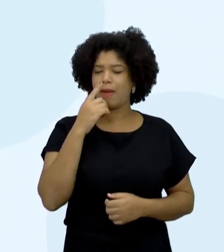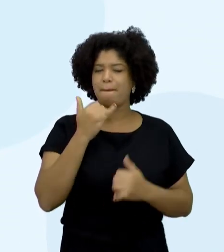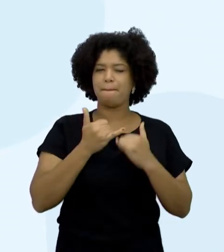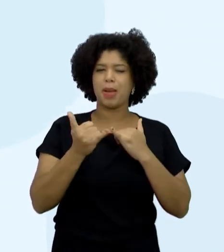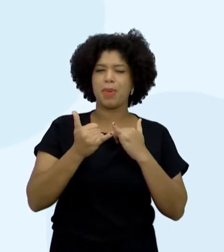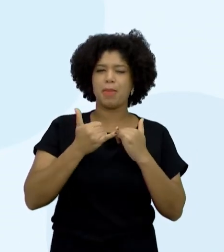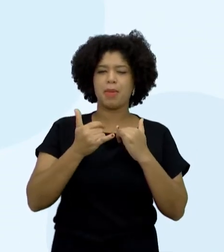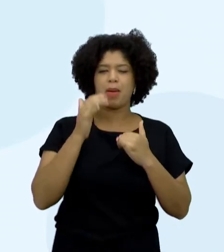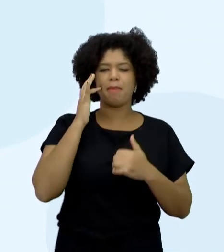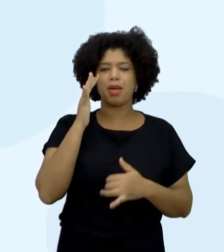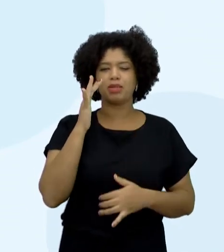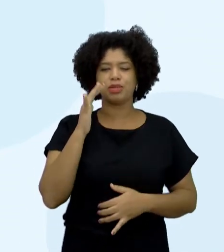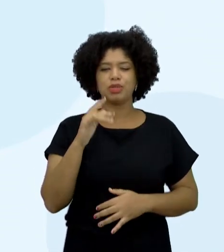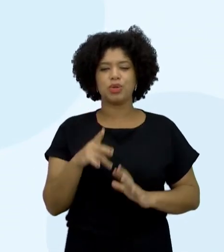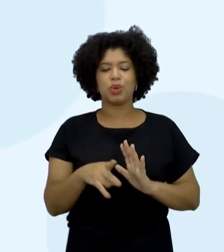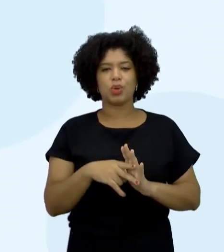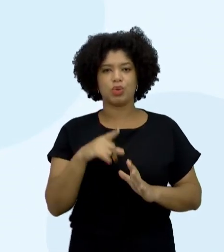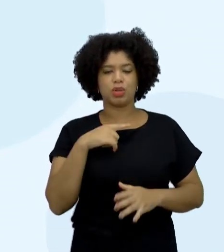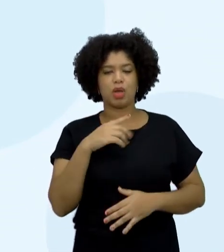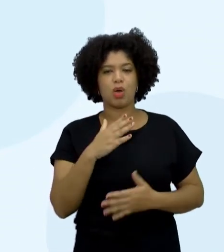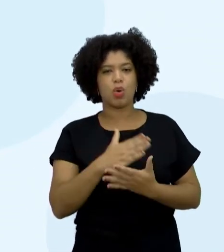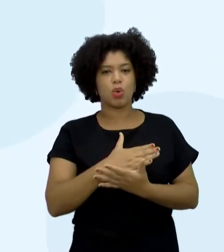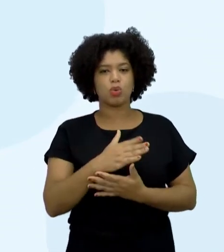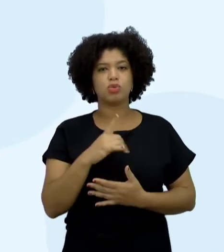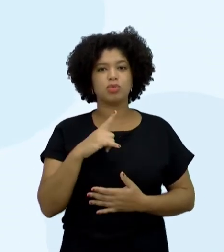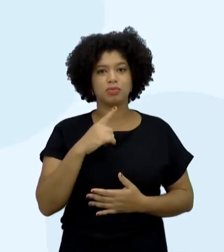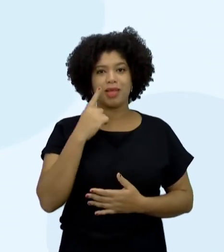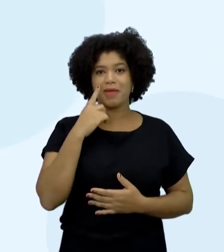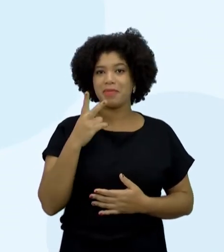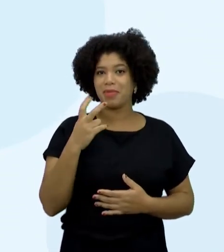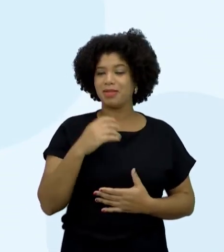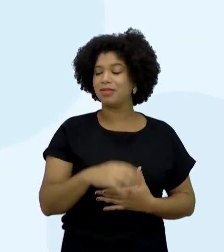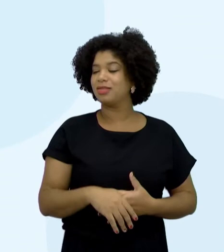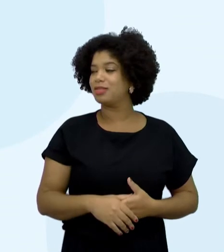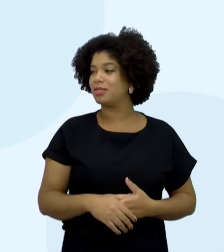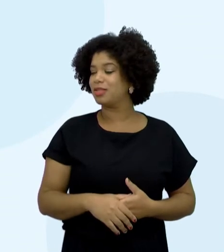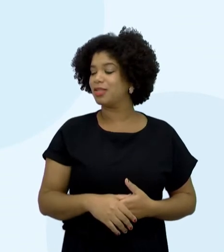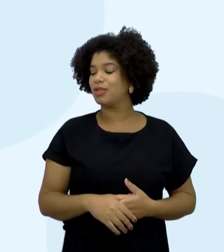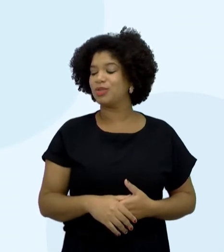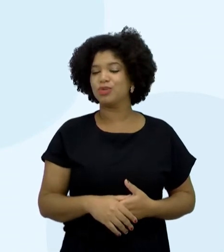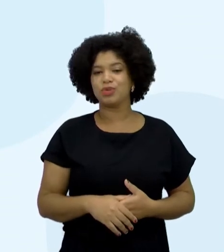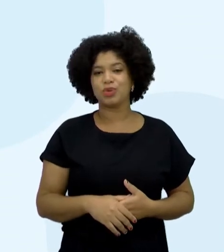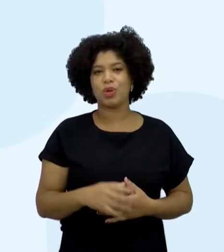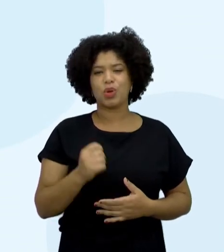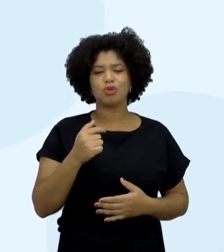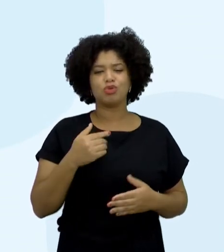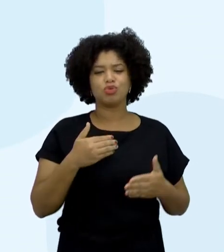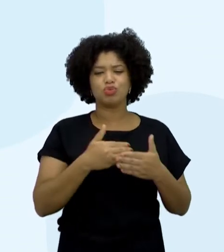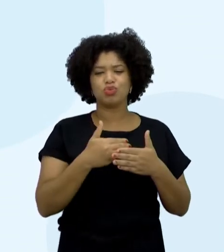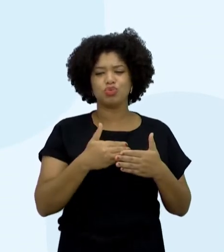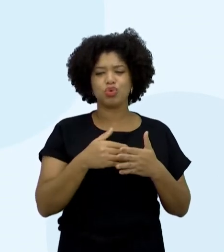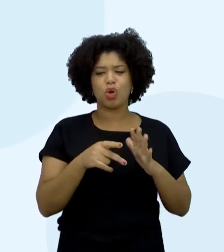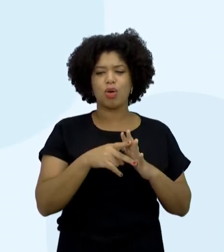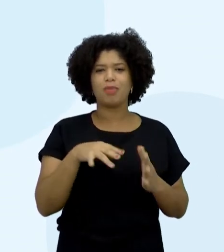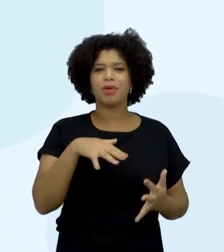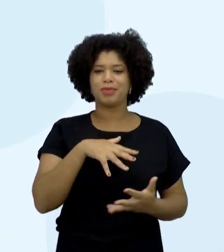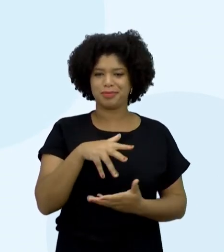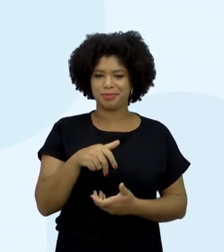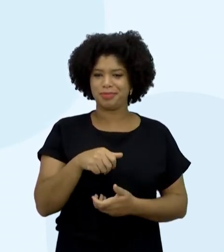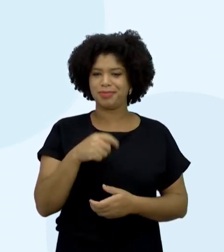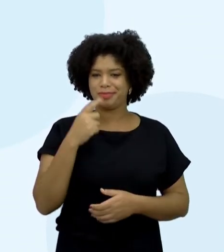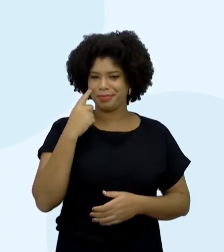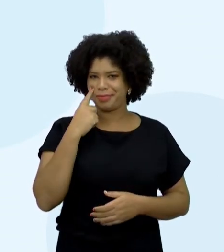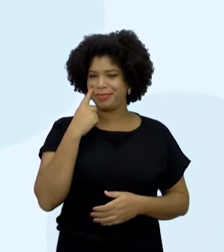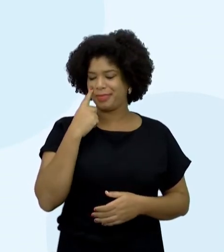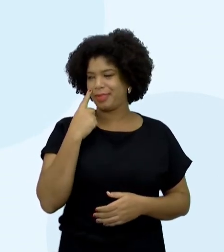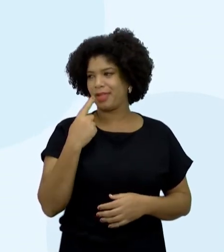um imaginário eixo, esses raios que estão chegando praticamente paralelos aqui no planeta Terra, pelo planeta ser